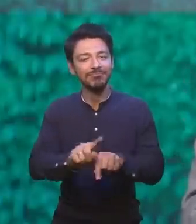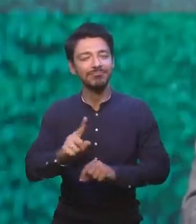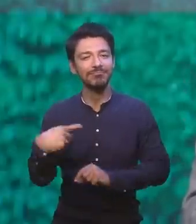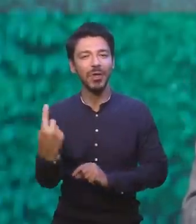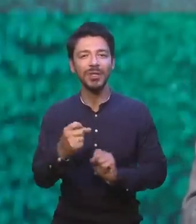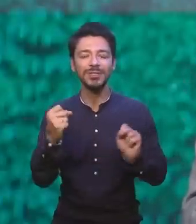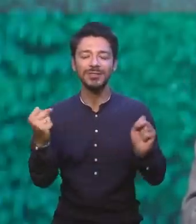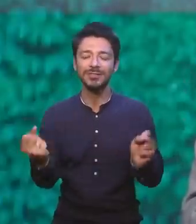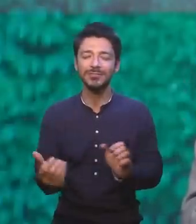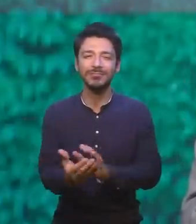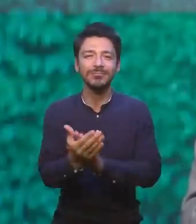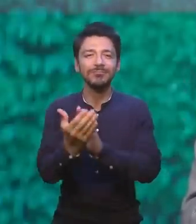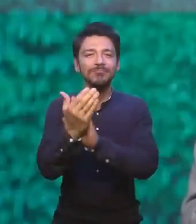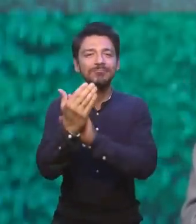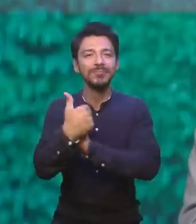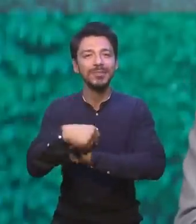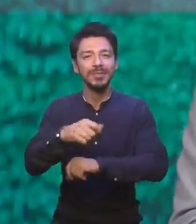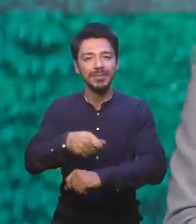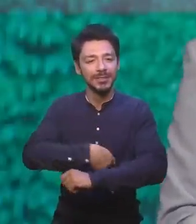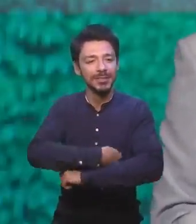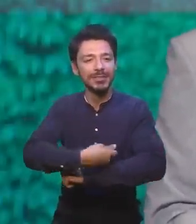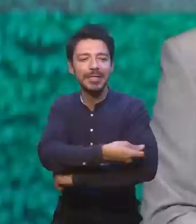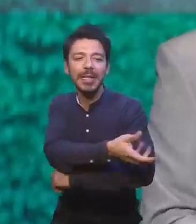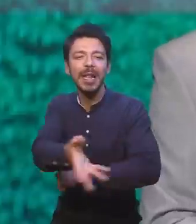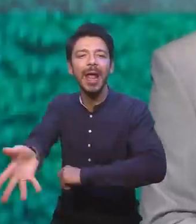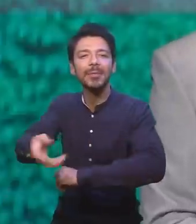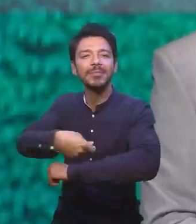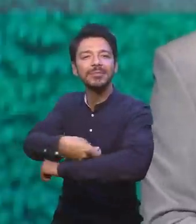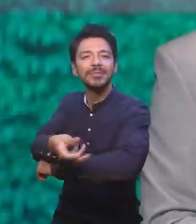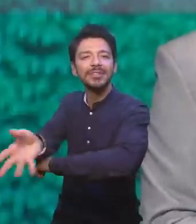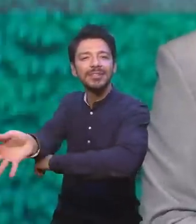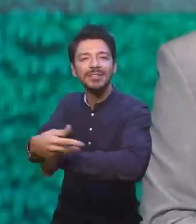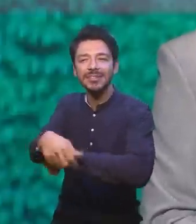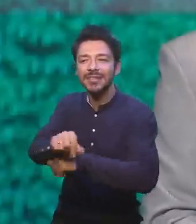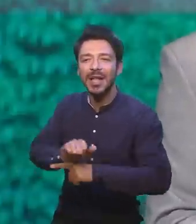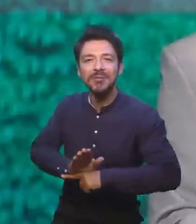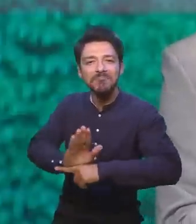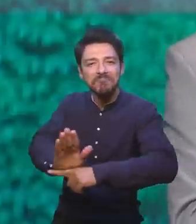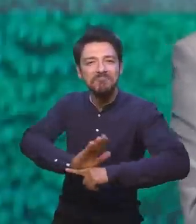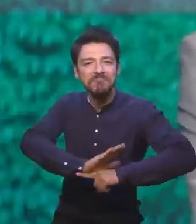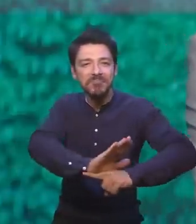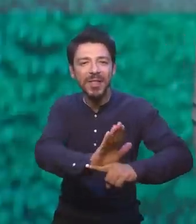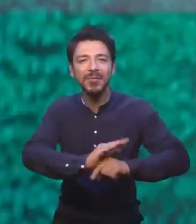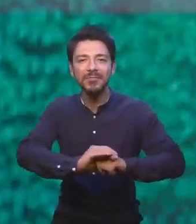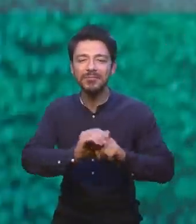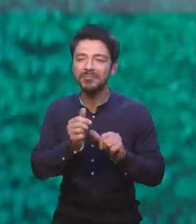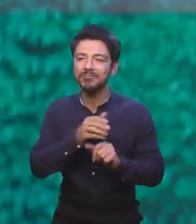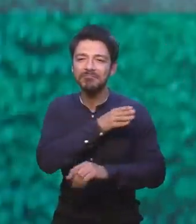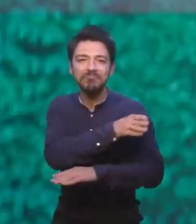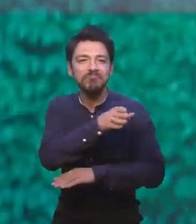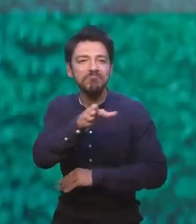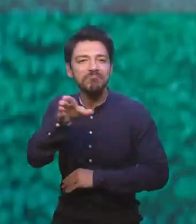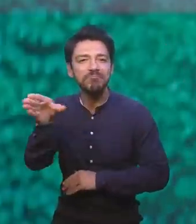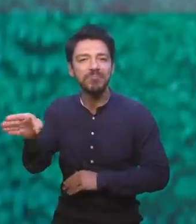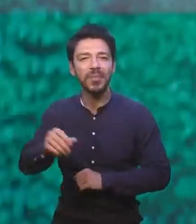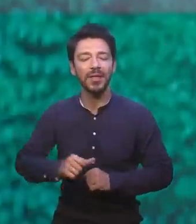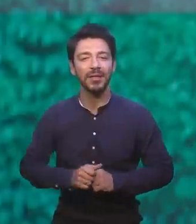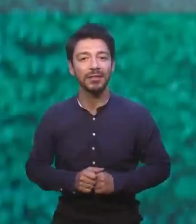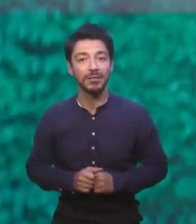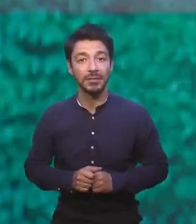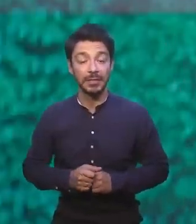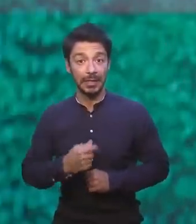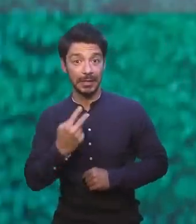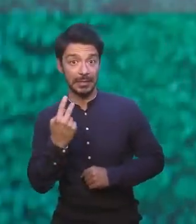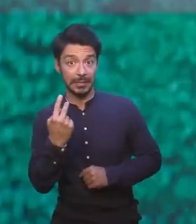É semeadura. Então, Francisco adotava este método. Ele não ficava no embate, na